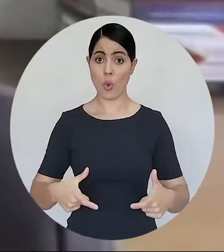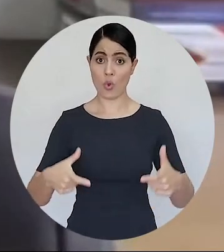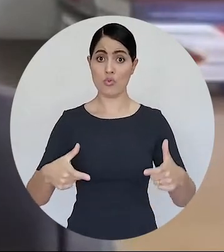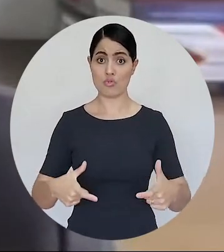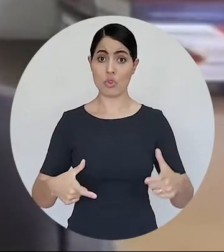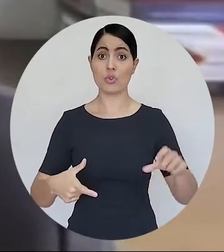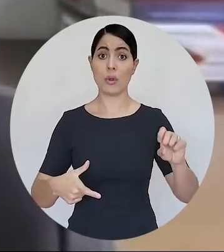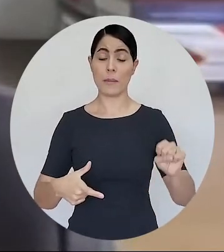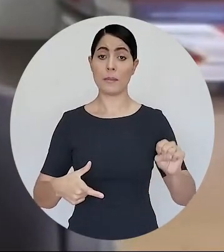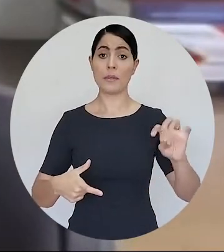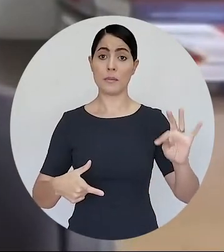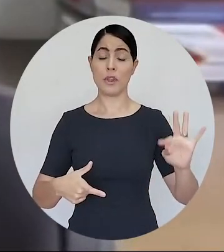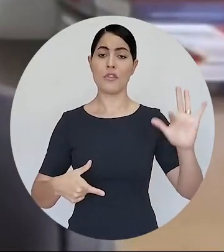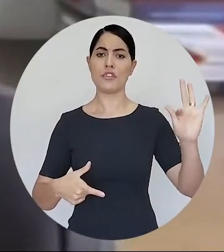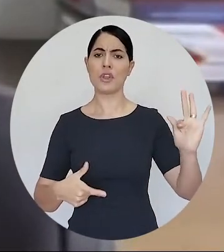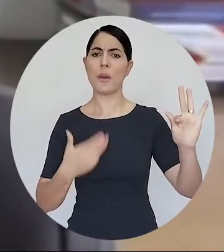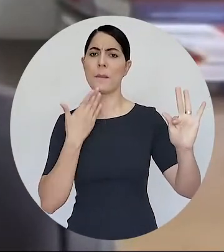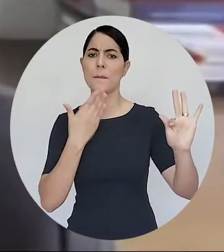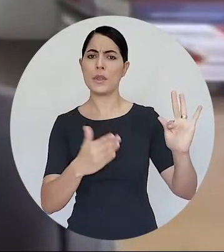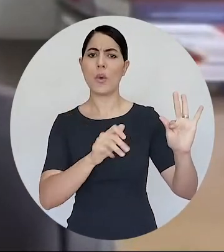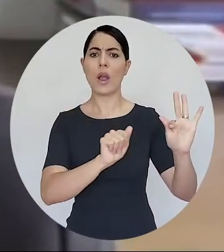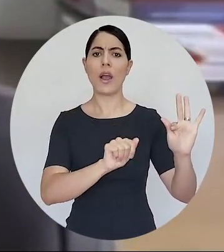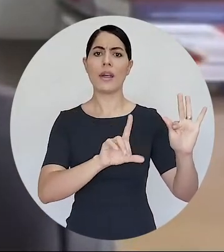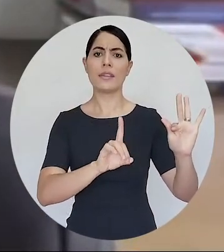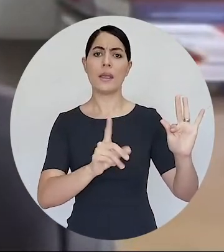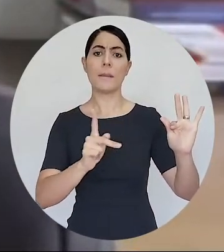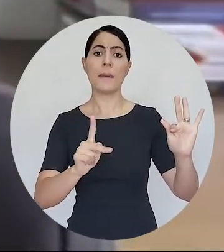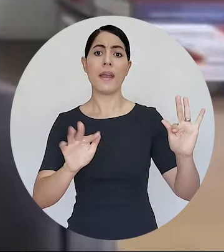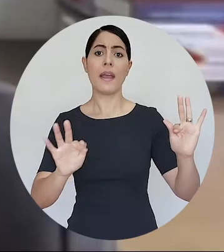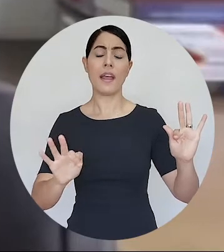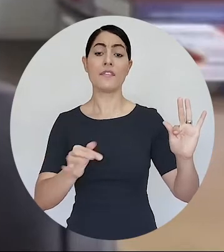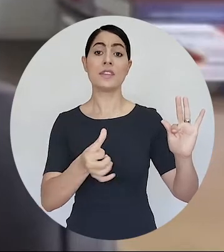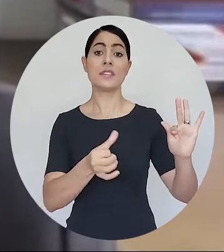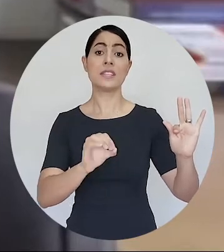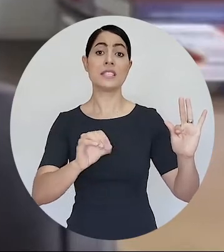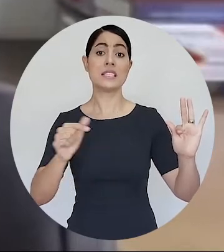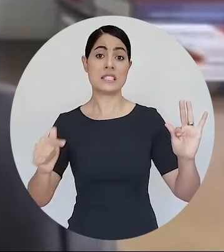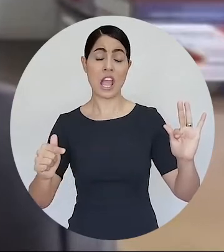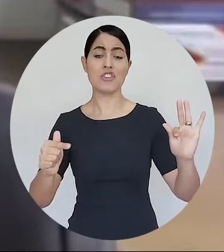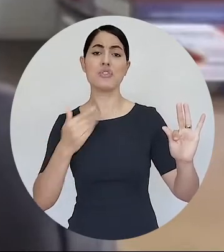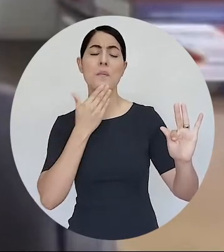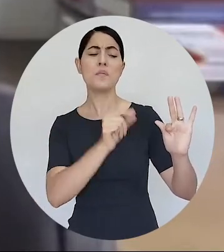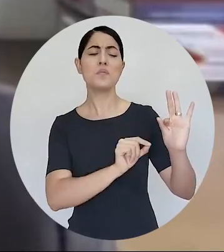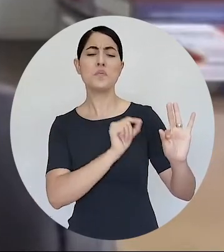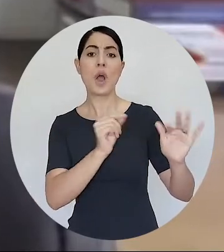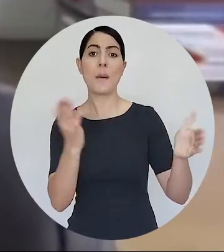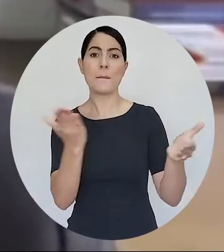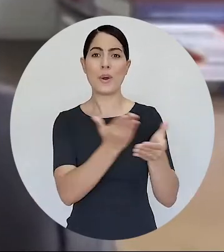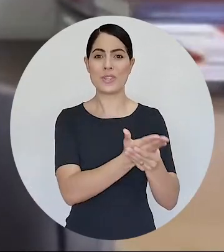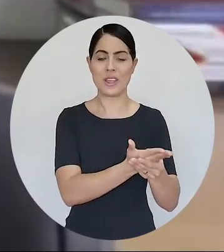Supremo Tribunal Federal a DPF número 607, apontando as mesmas